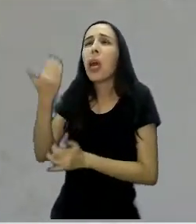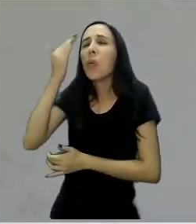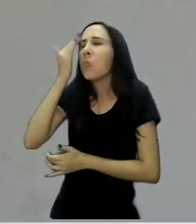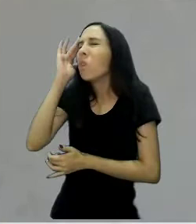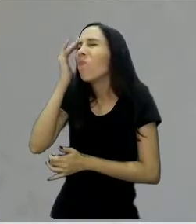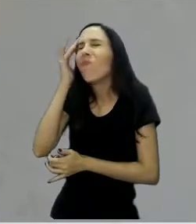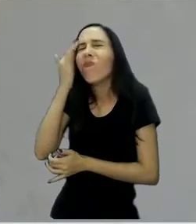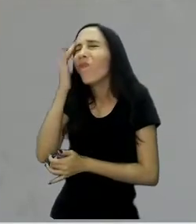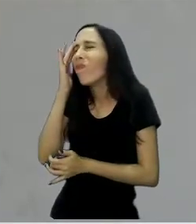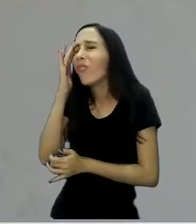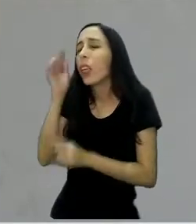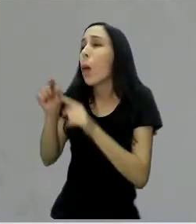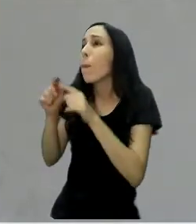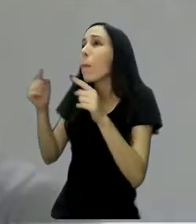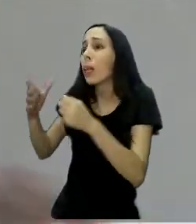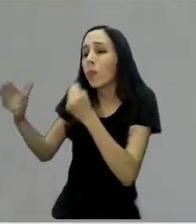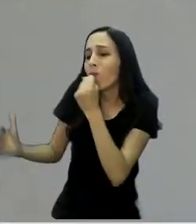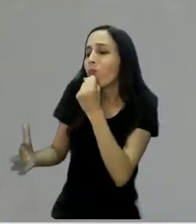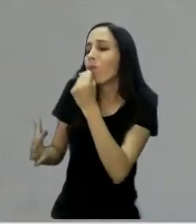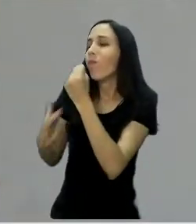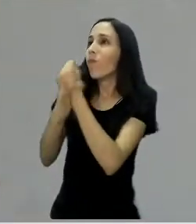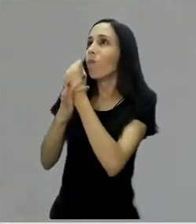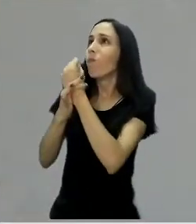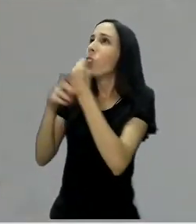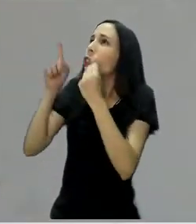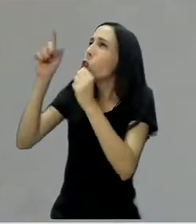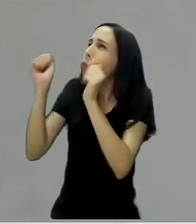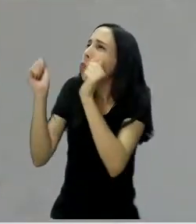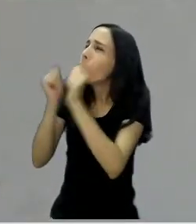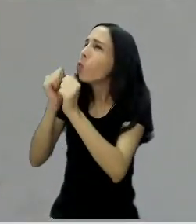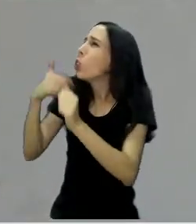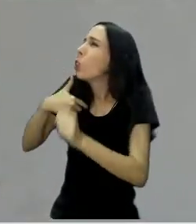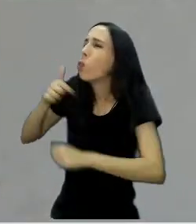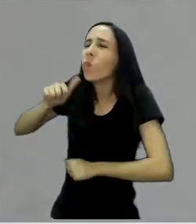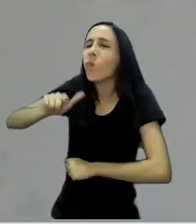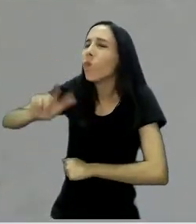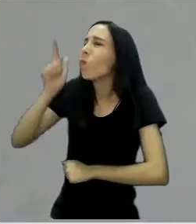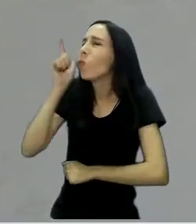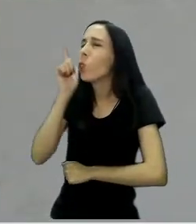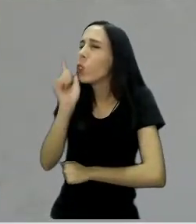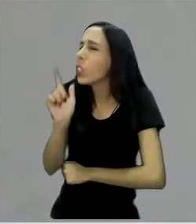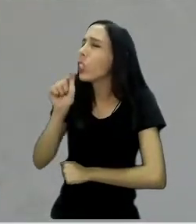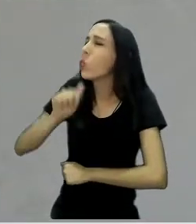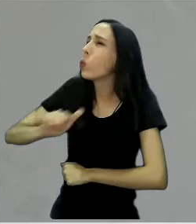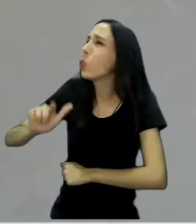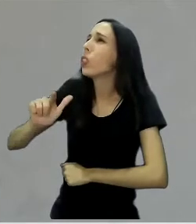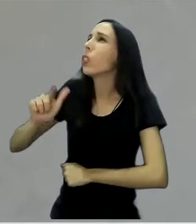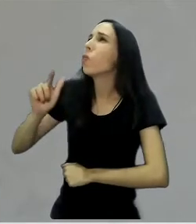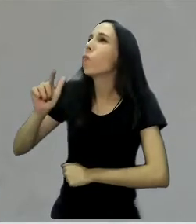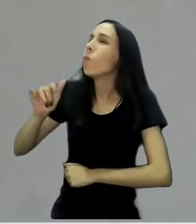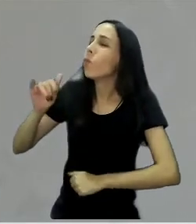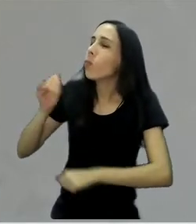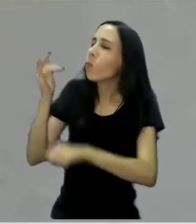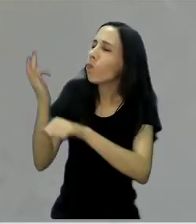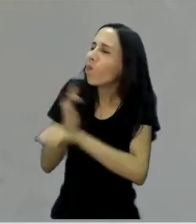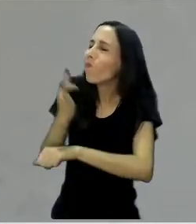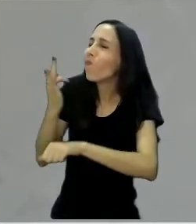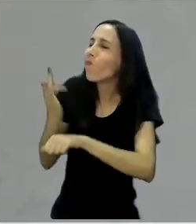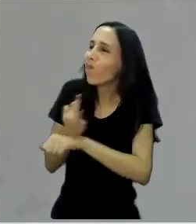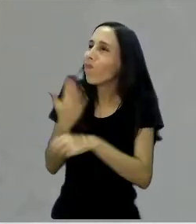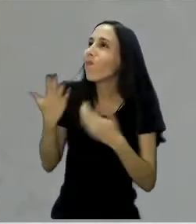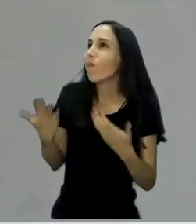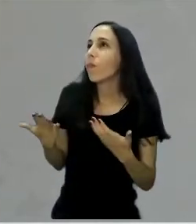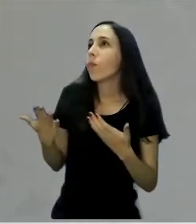Jesus, eu não entendo, mas eu me agarro em Ti para poder continuar, para